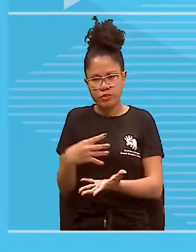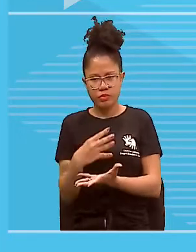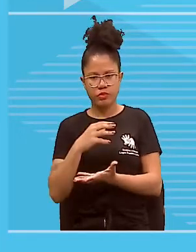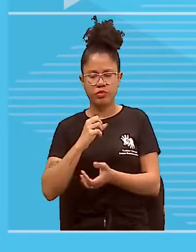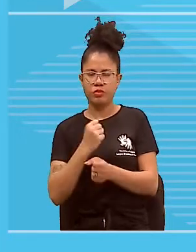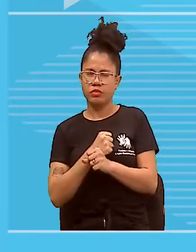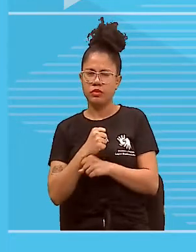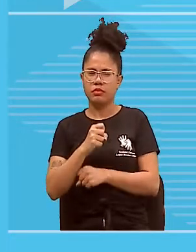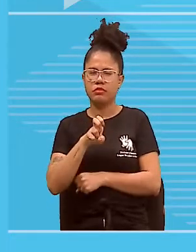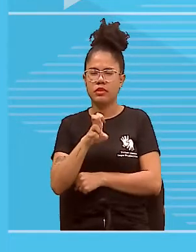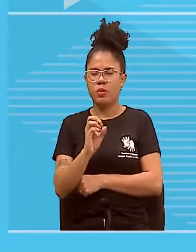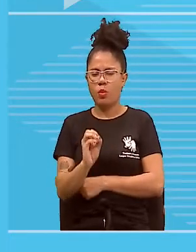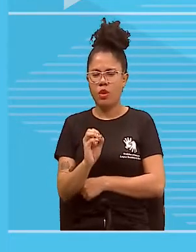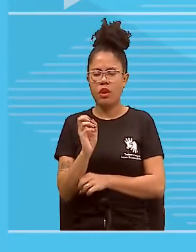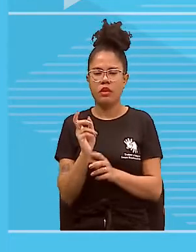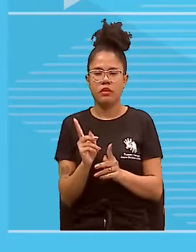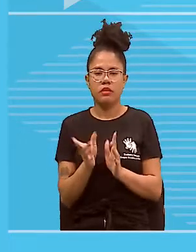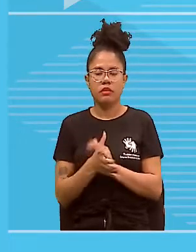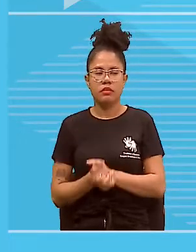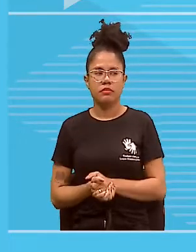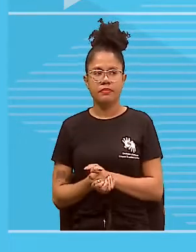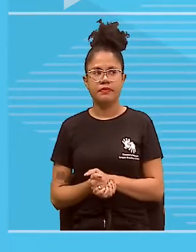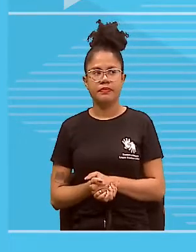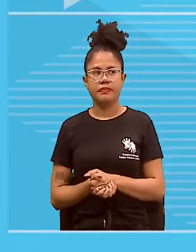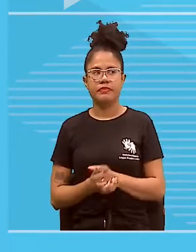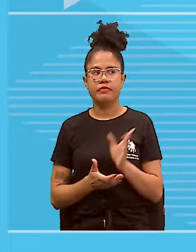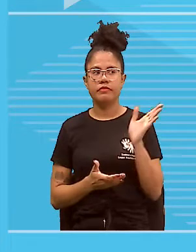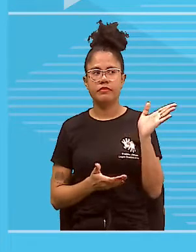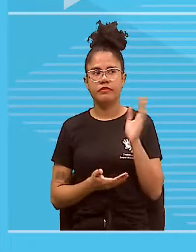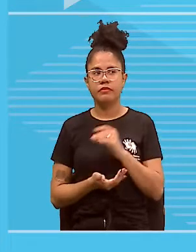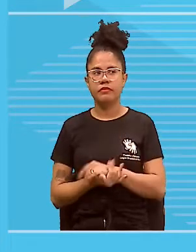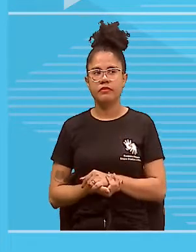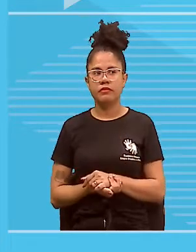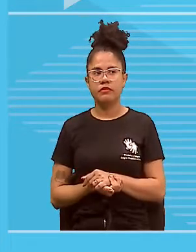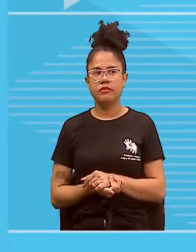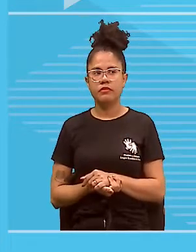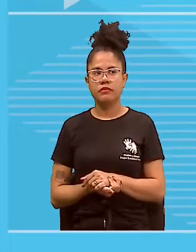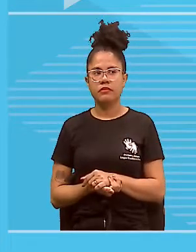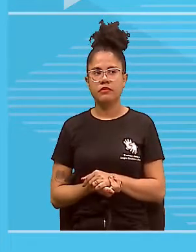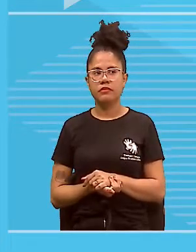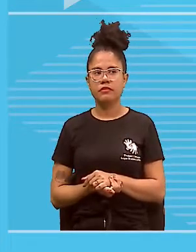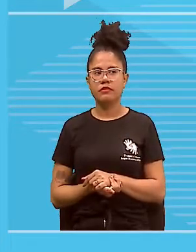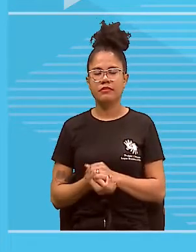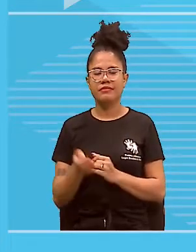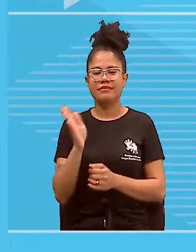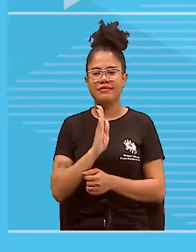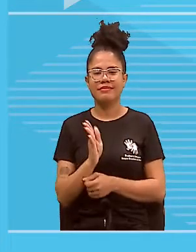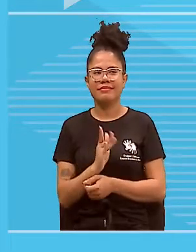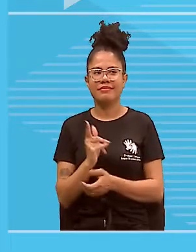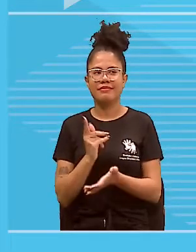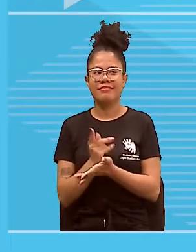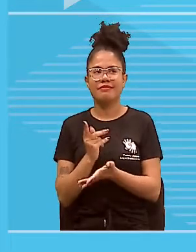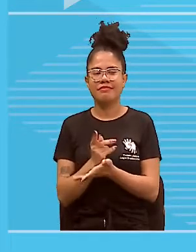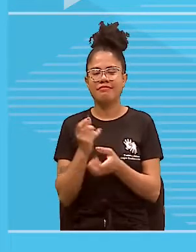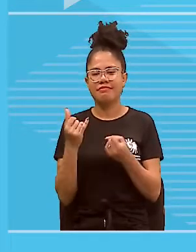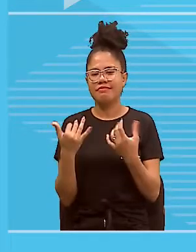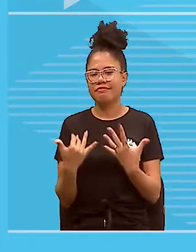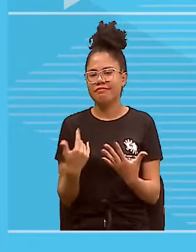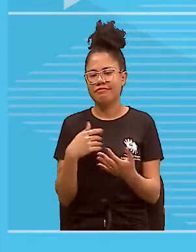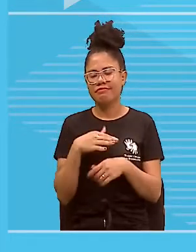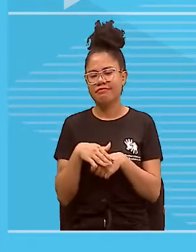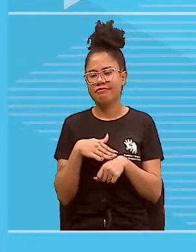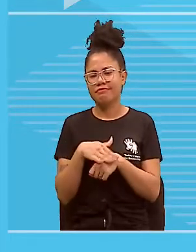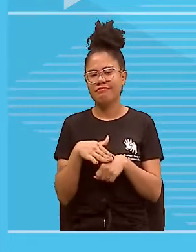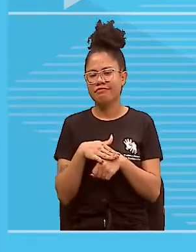esporte de massa e principalmente na Vedete do brasileiro quando falar em Esporte Nacional mesmo